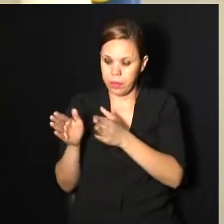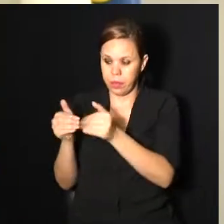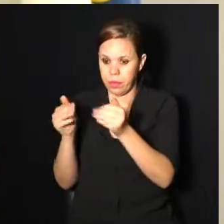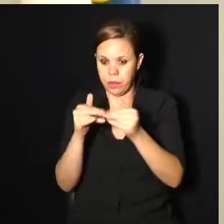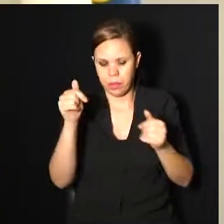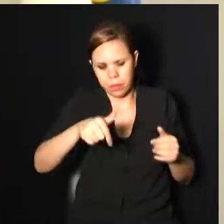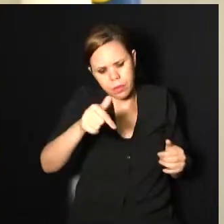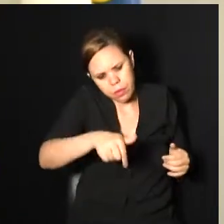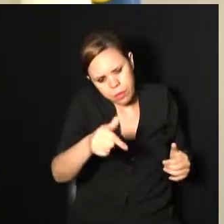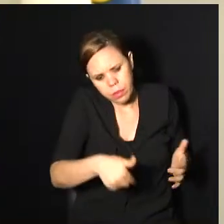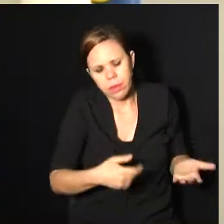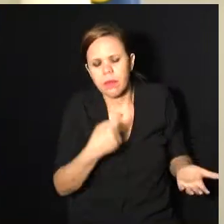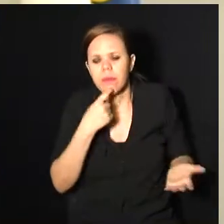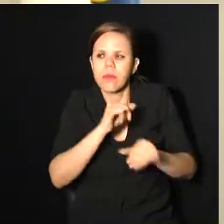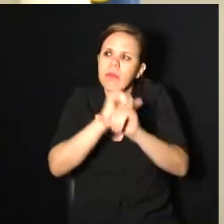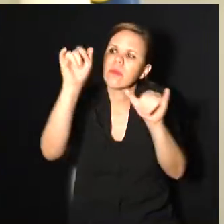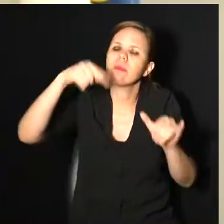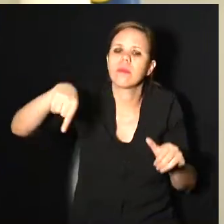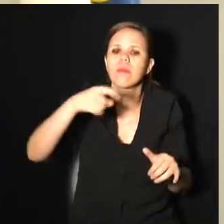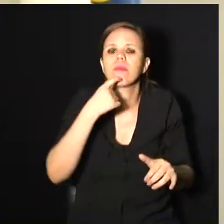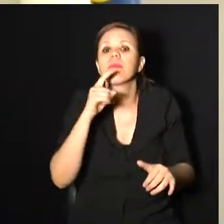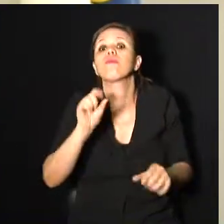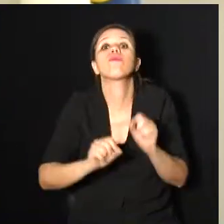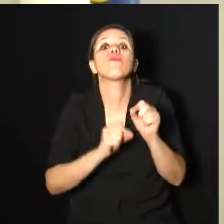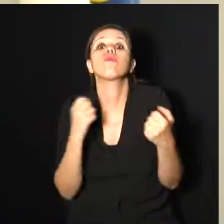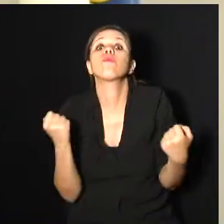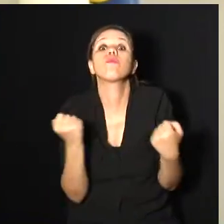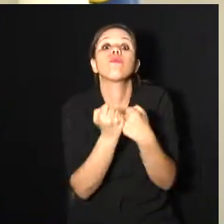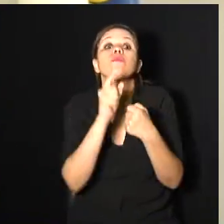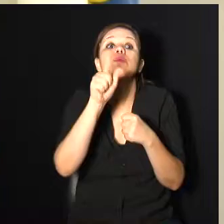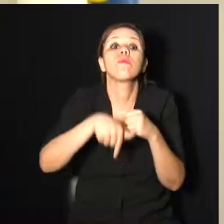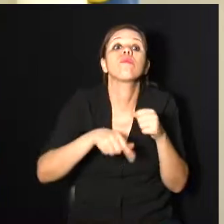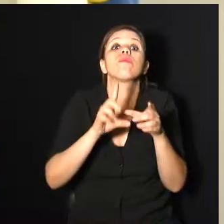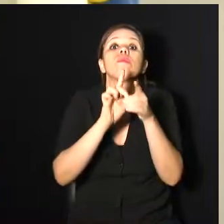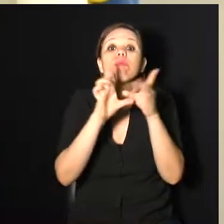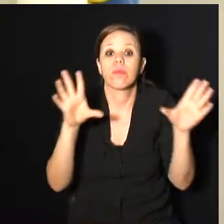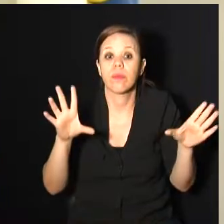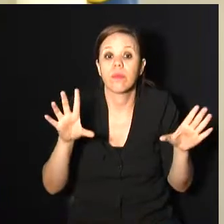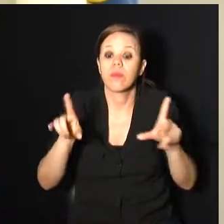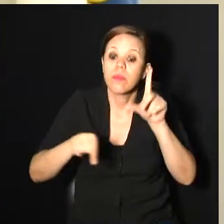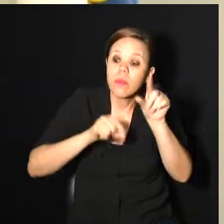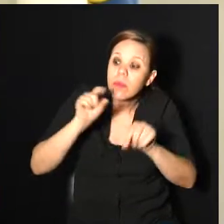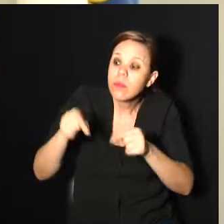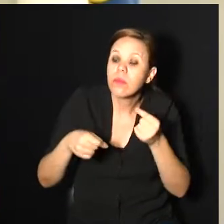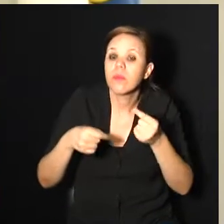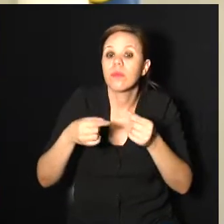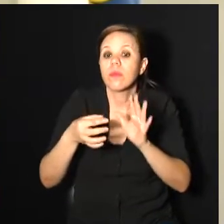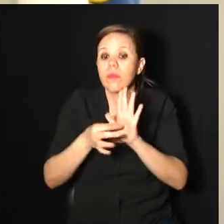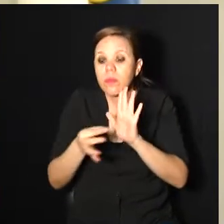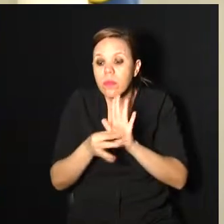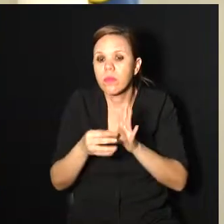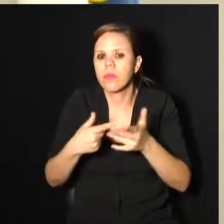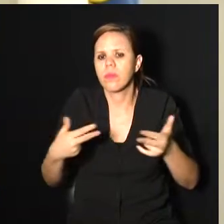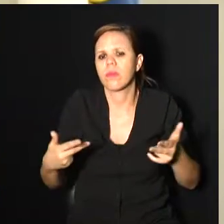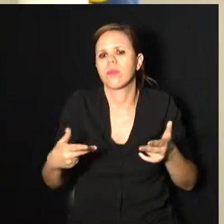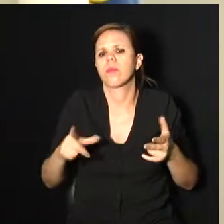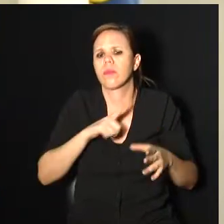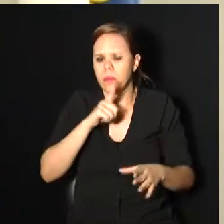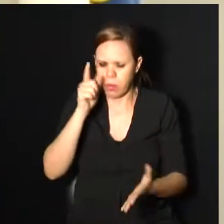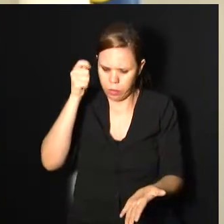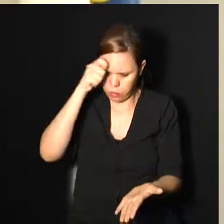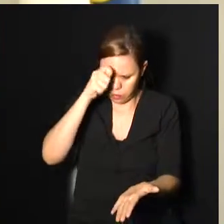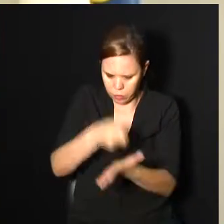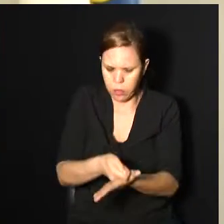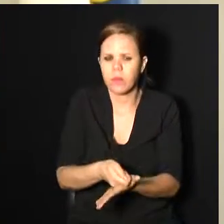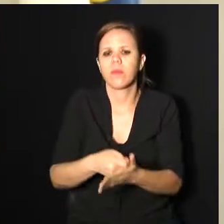dizer que Campinas, ela é favorável ao instrumento democrático, né? Que prevaleça as garantias constitucionais. Eu